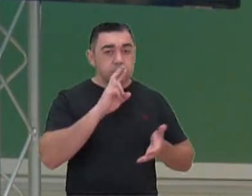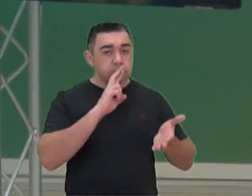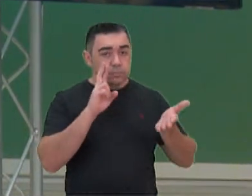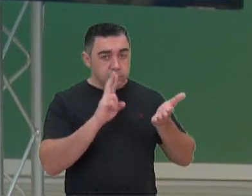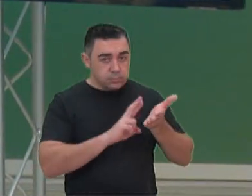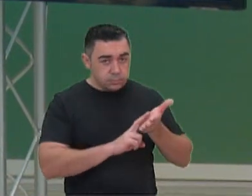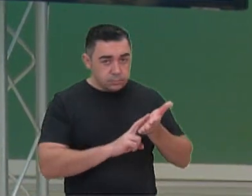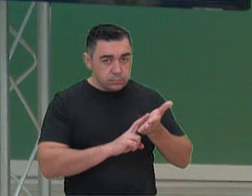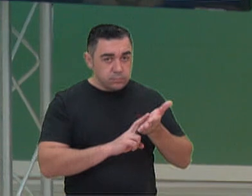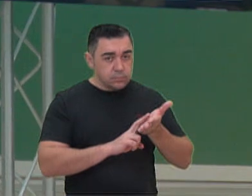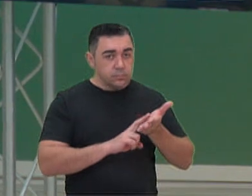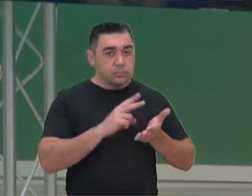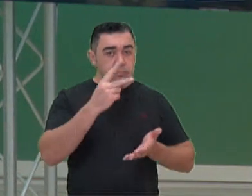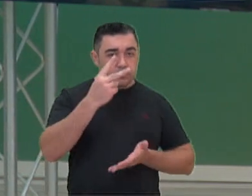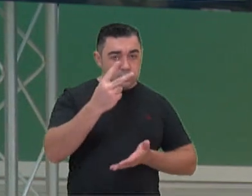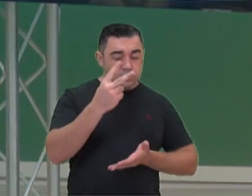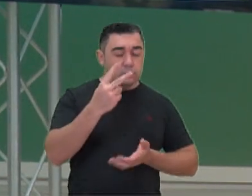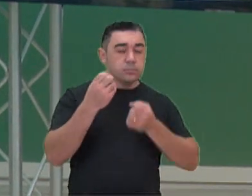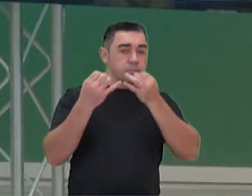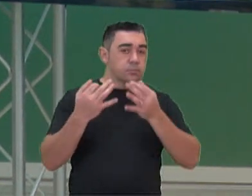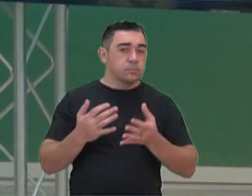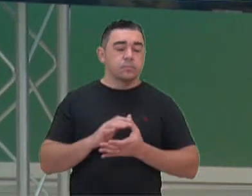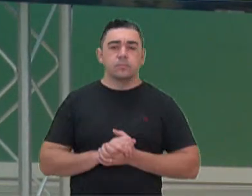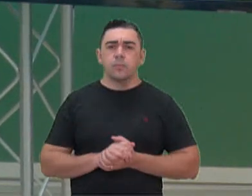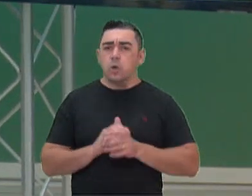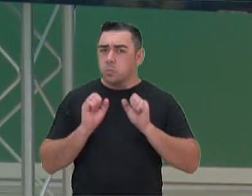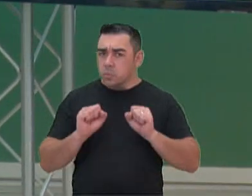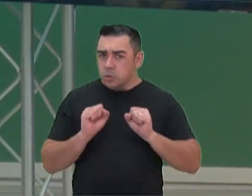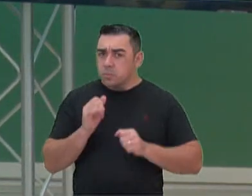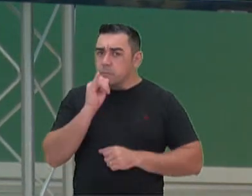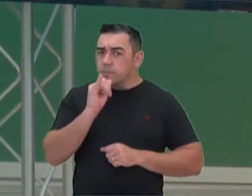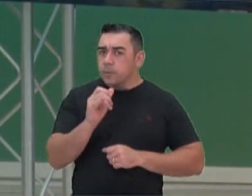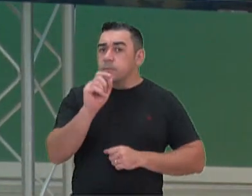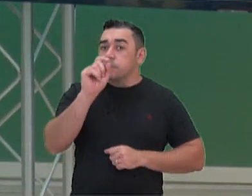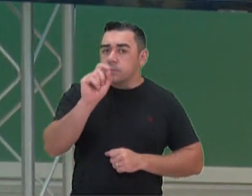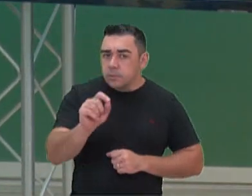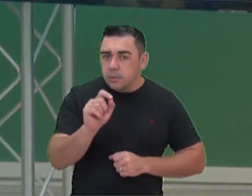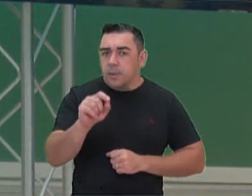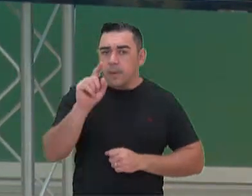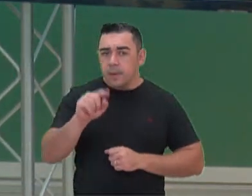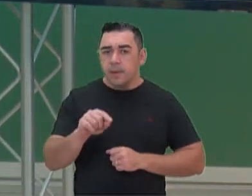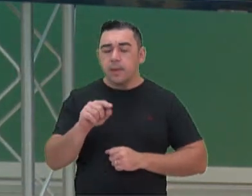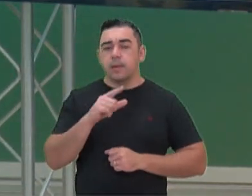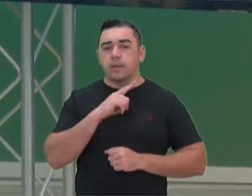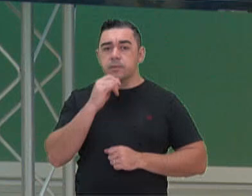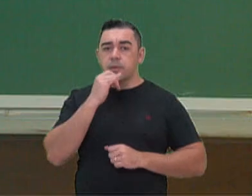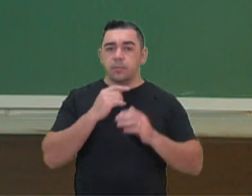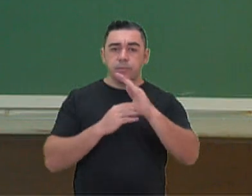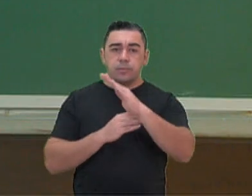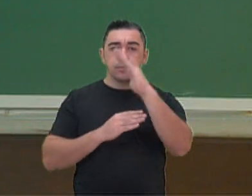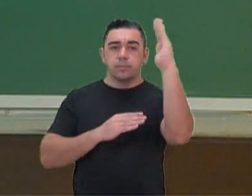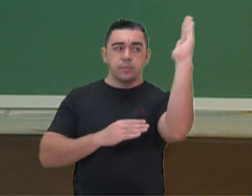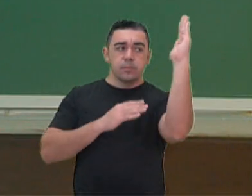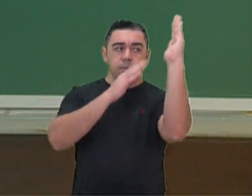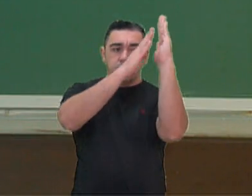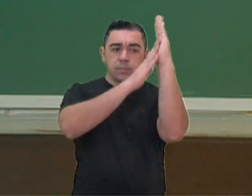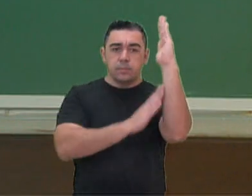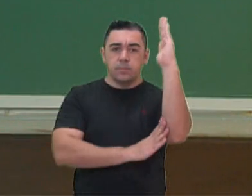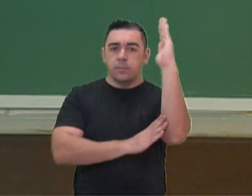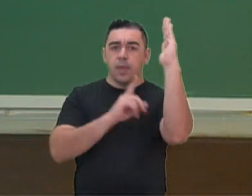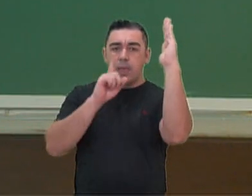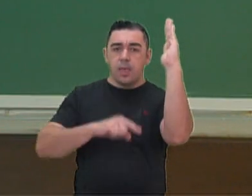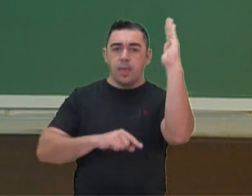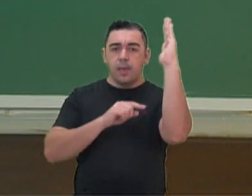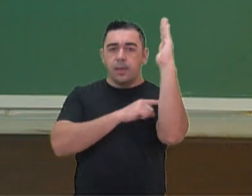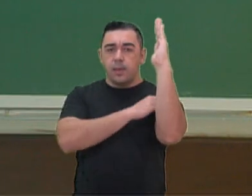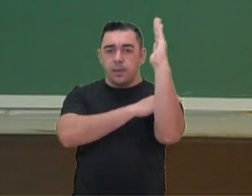resolver. O item 2 diz assim: o que podemos afirmar sobre as imagens de cada um dos elementos de